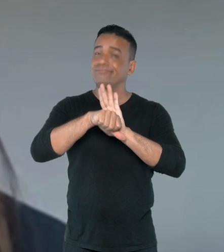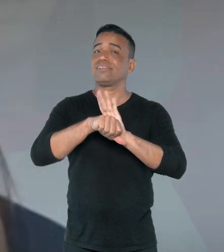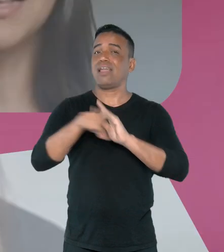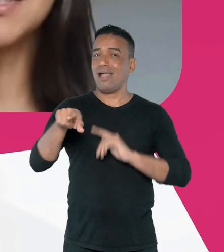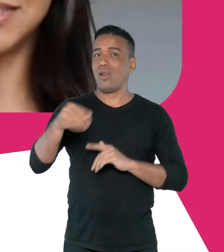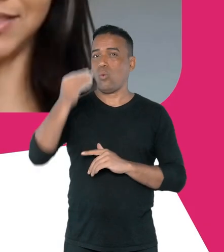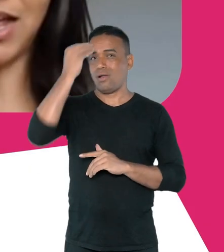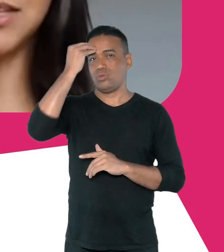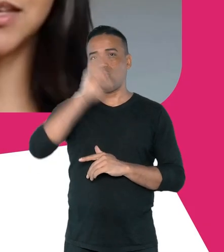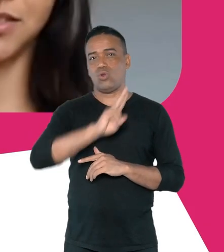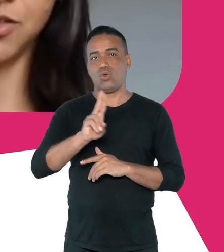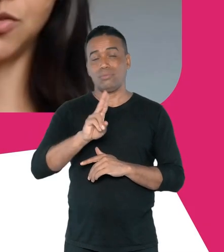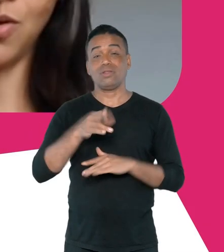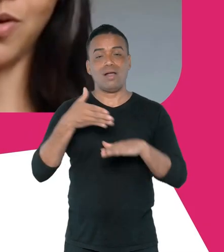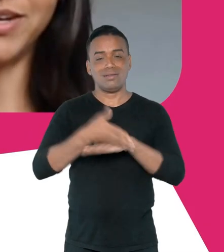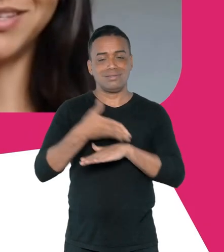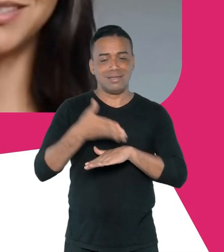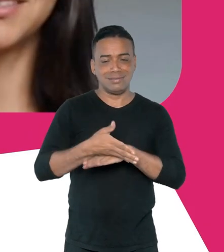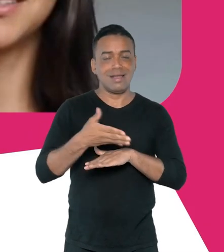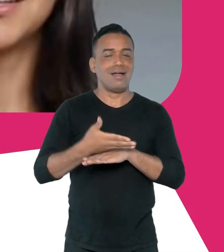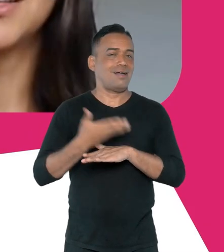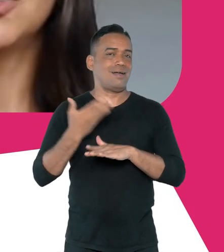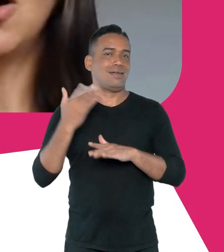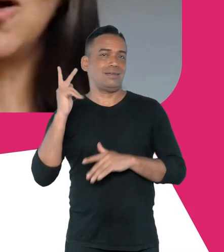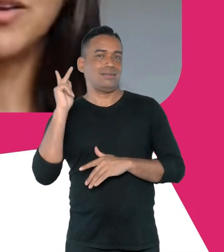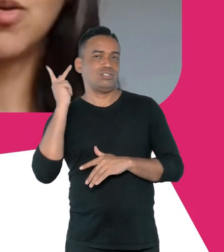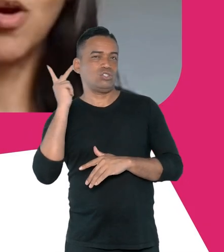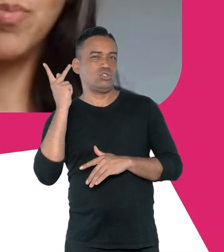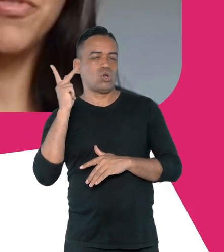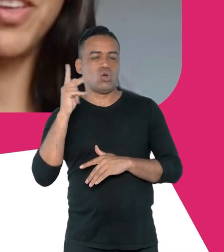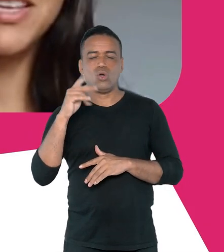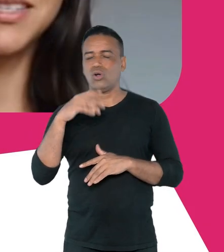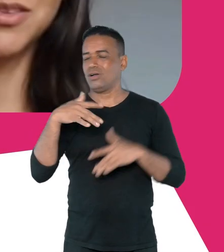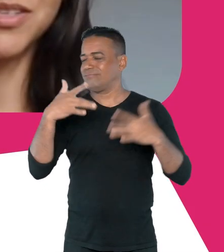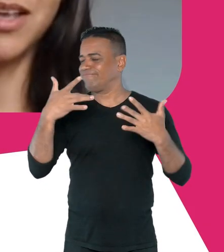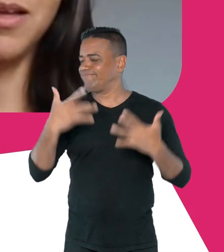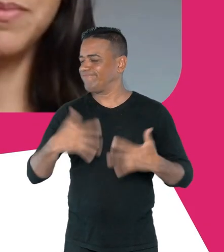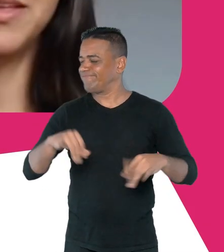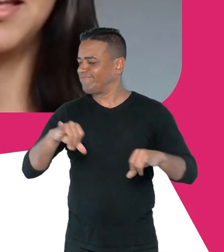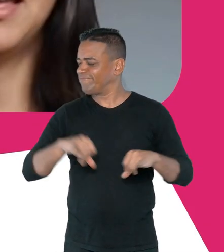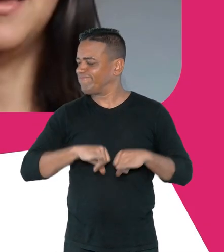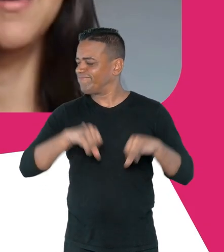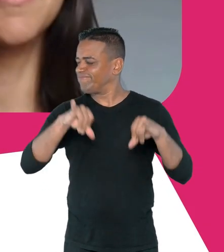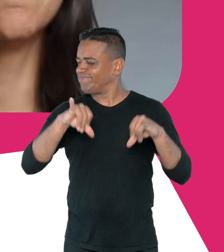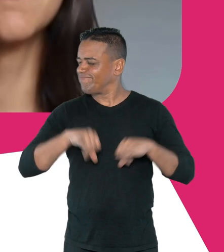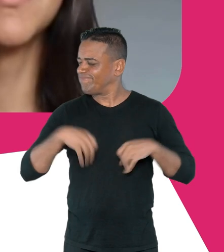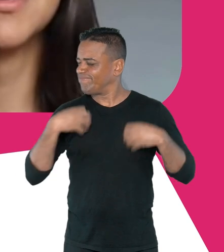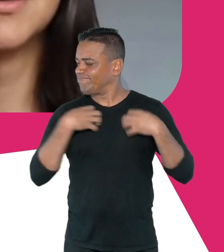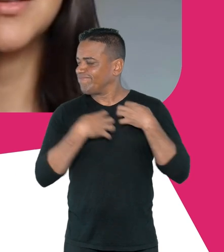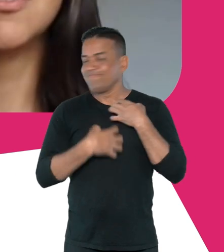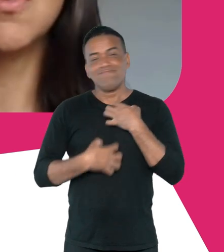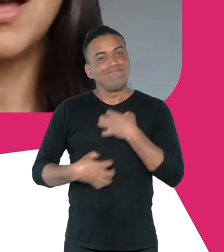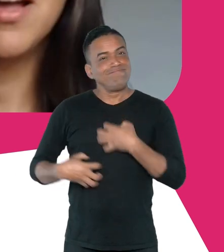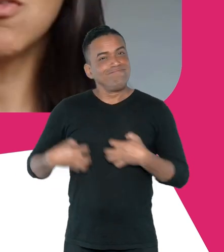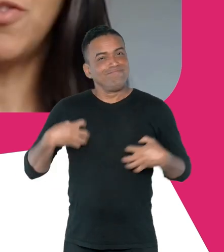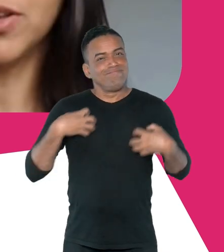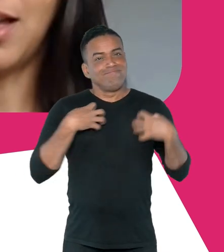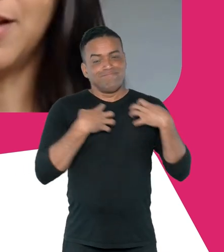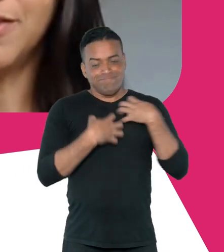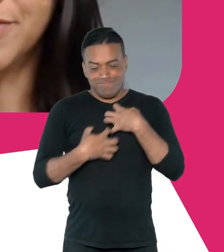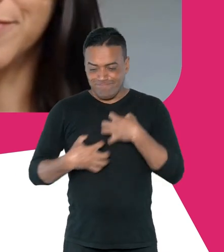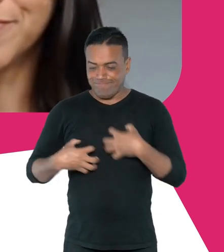Então, acessar essas histórias dói no corpo físico, sabe? Não